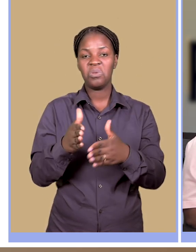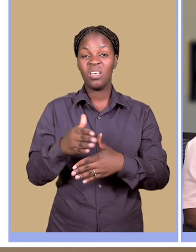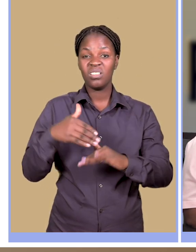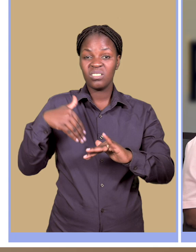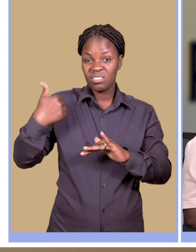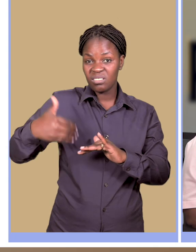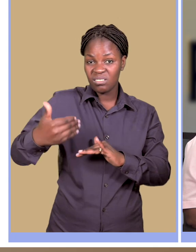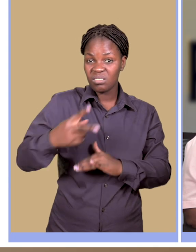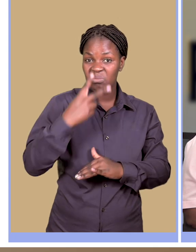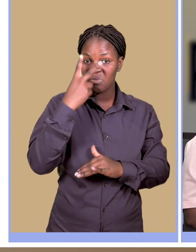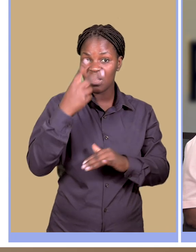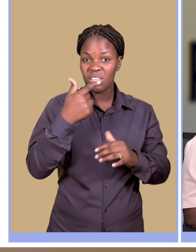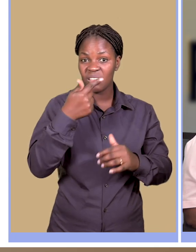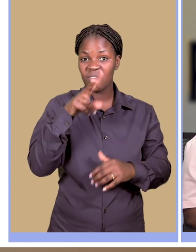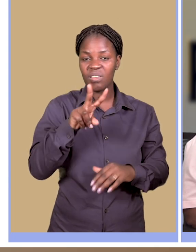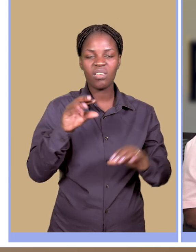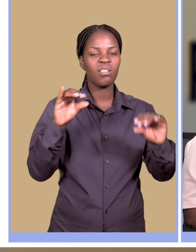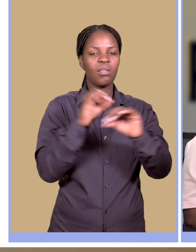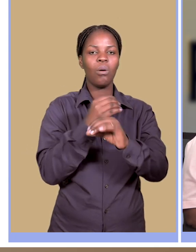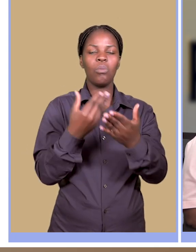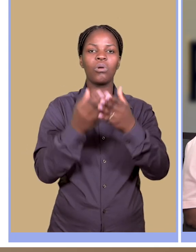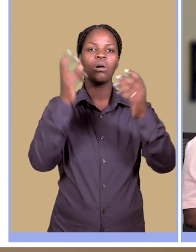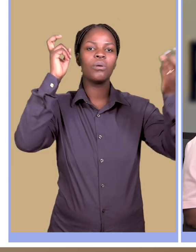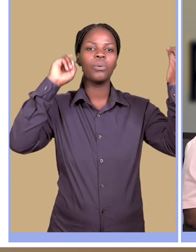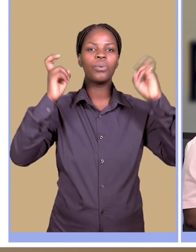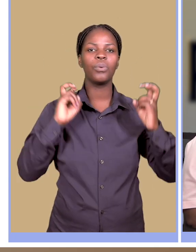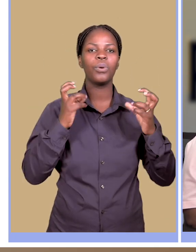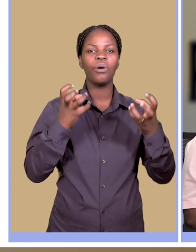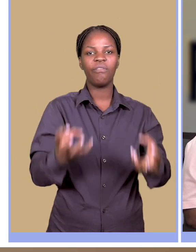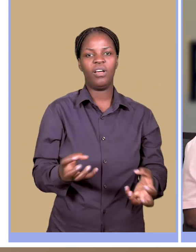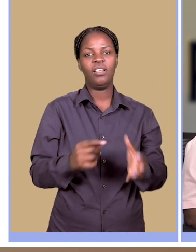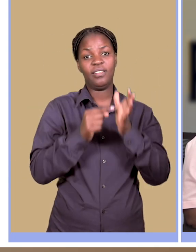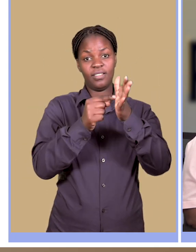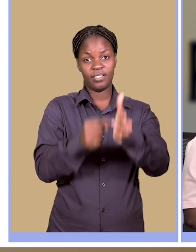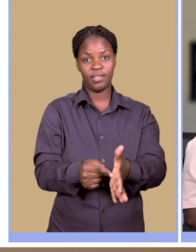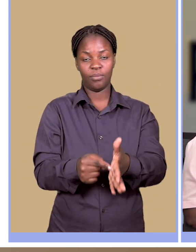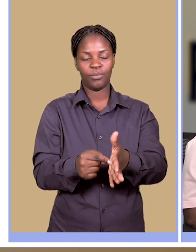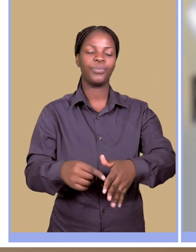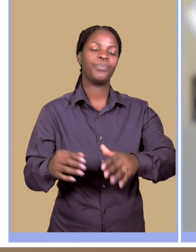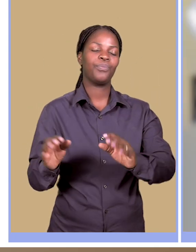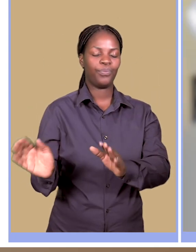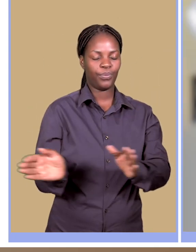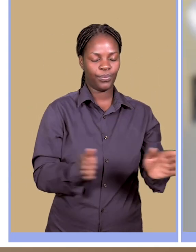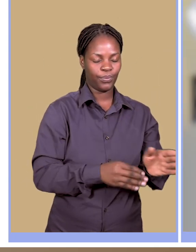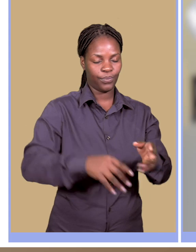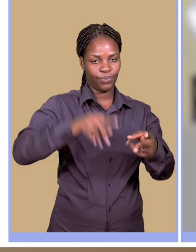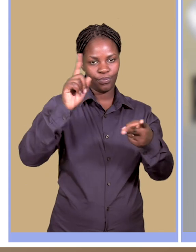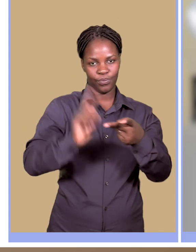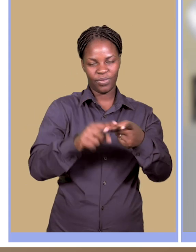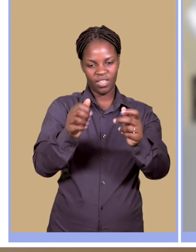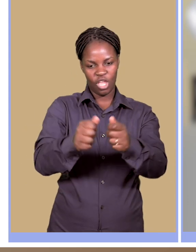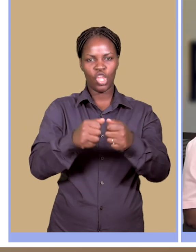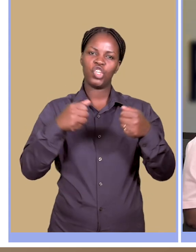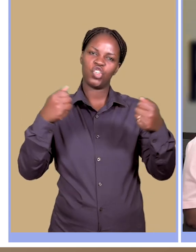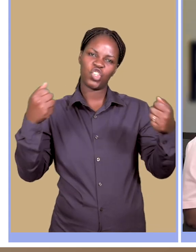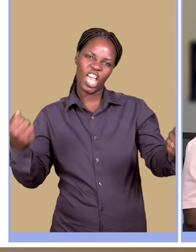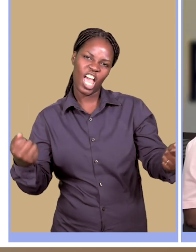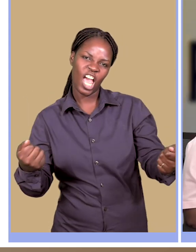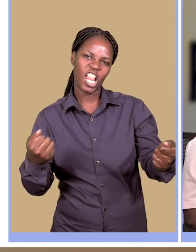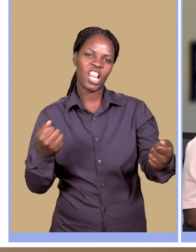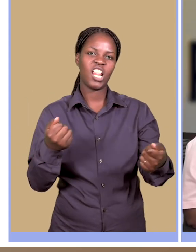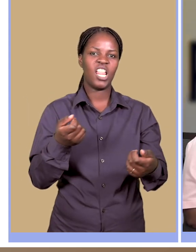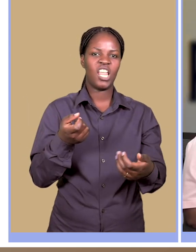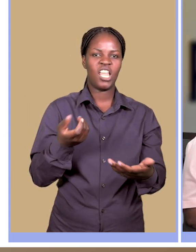portanto, à televisão, porque a energia não chega a todos. Vamos falar de imprensa escrita, portanto, os documentos,